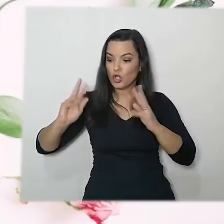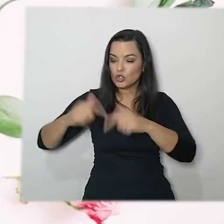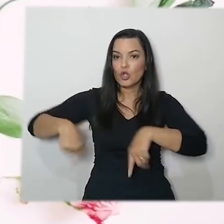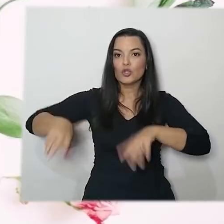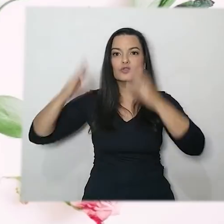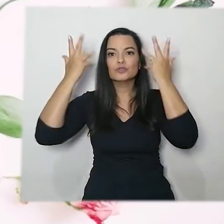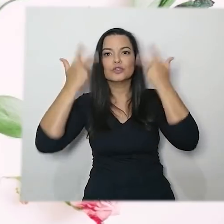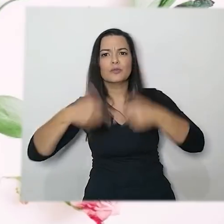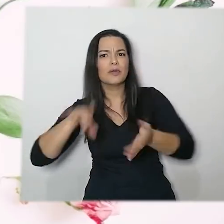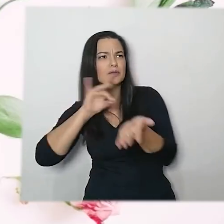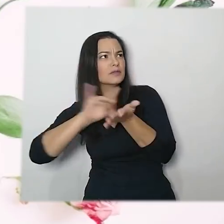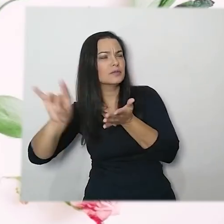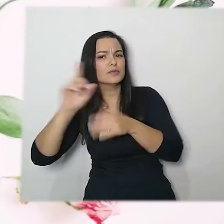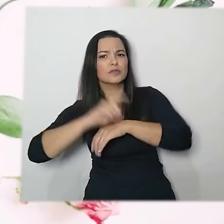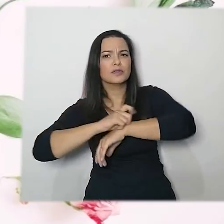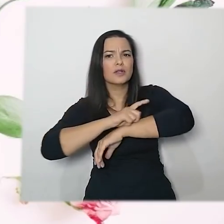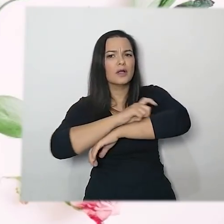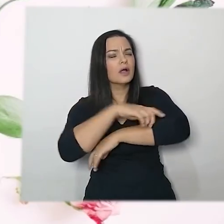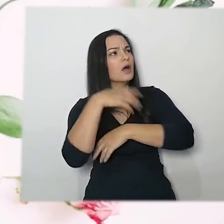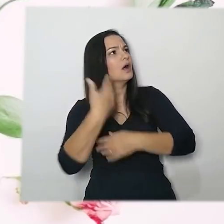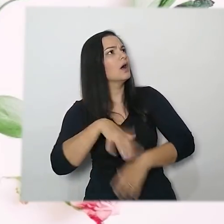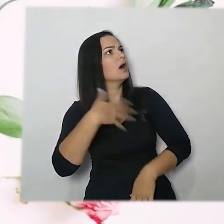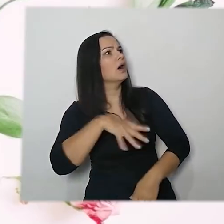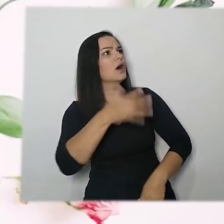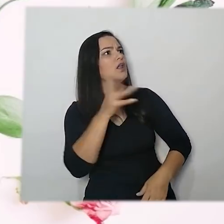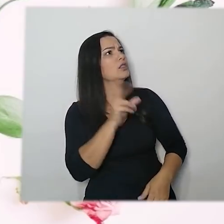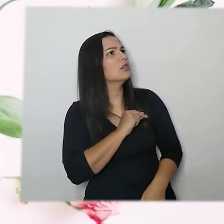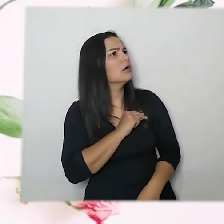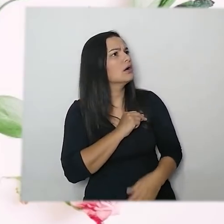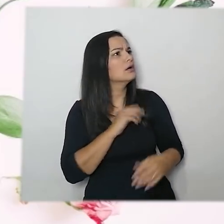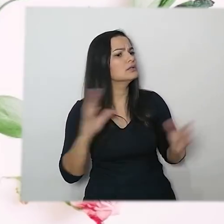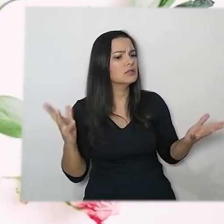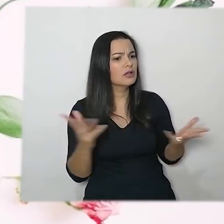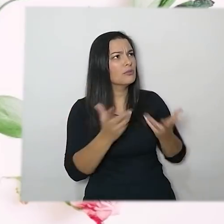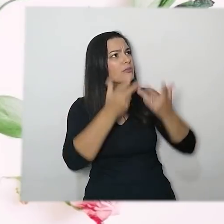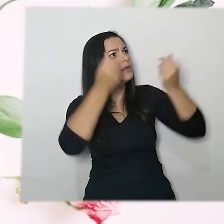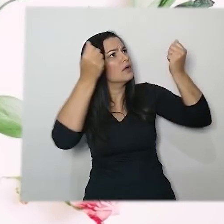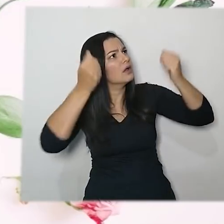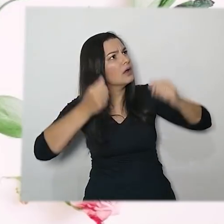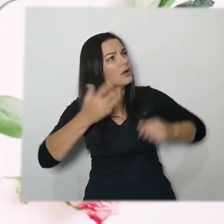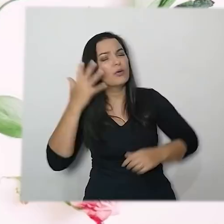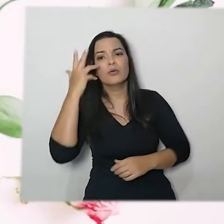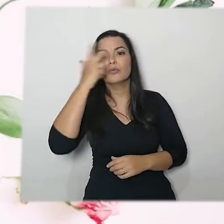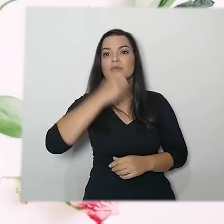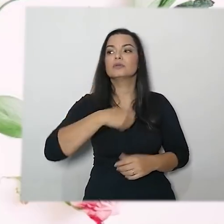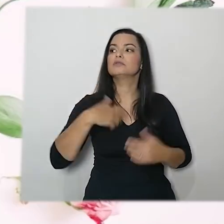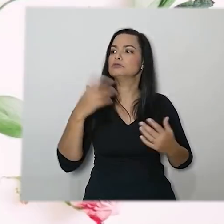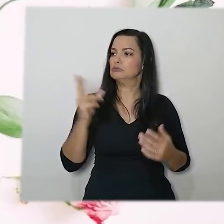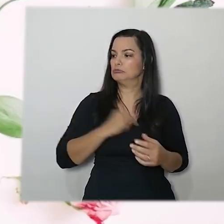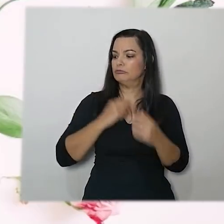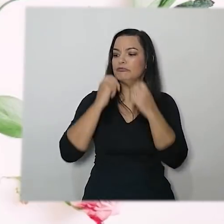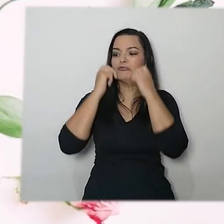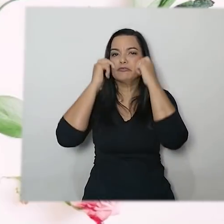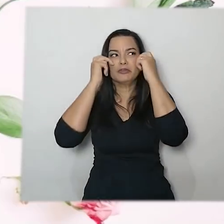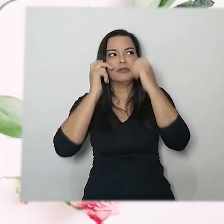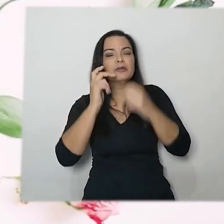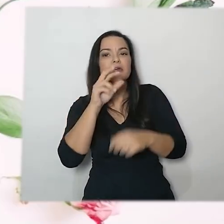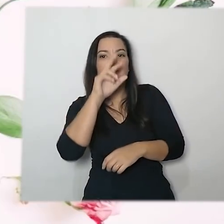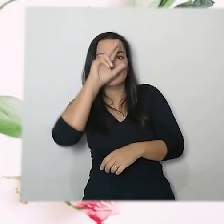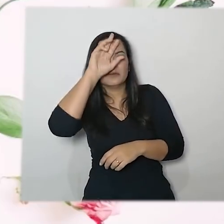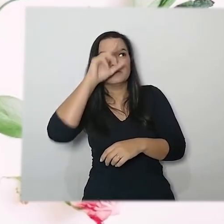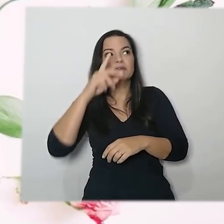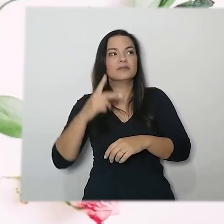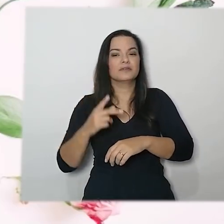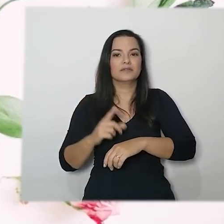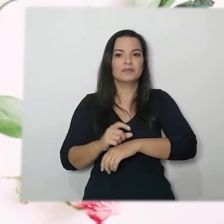um milagre, disse a formiga, envergonhada. Bem que eu falei, disse o camaleão,